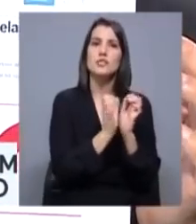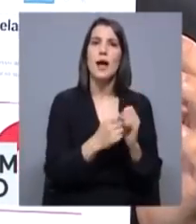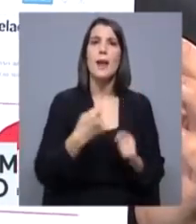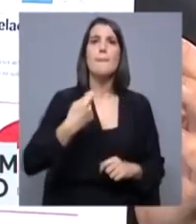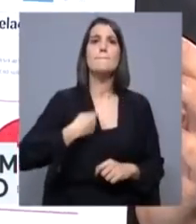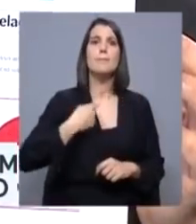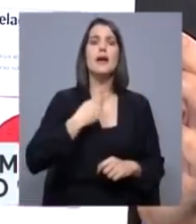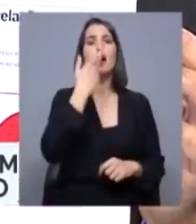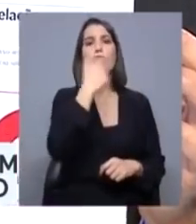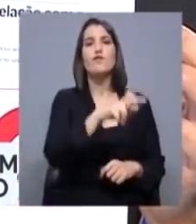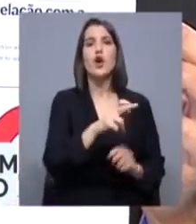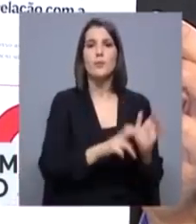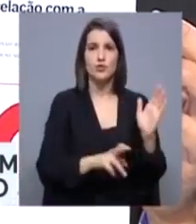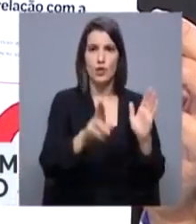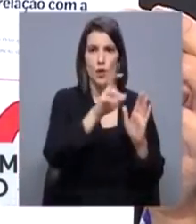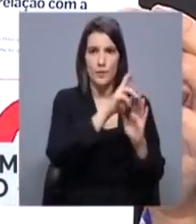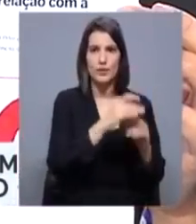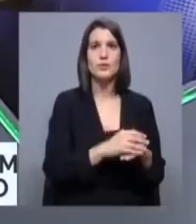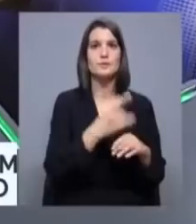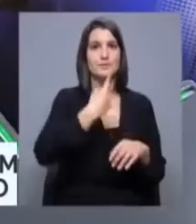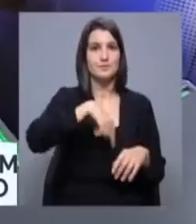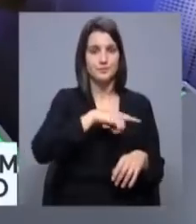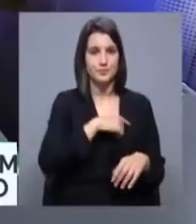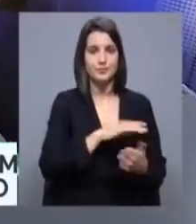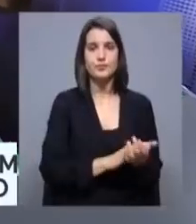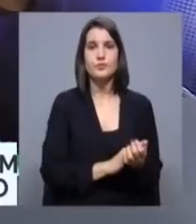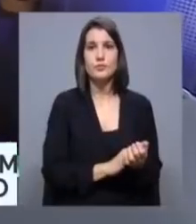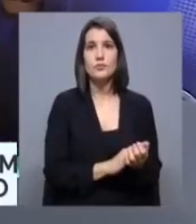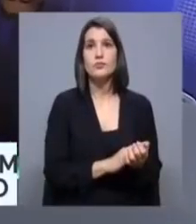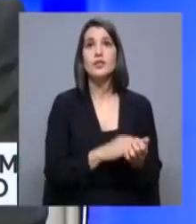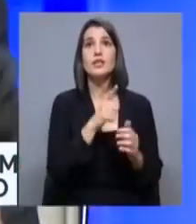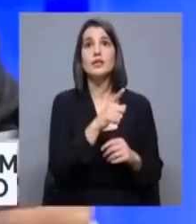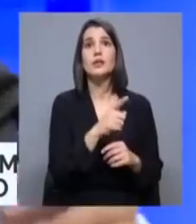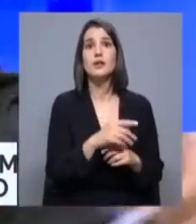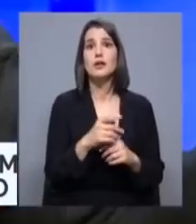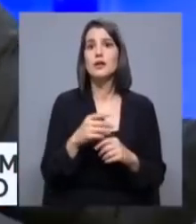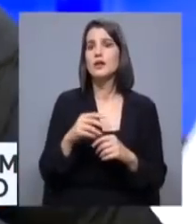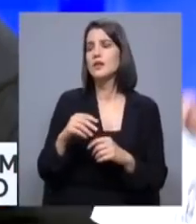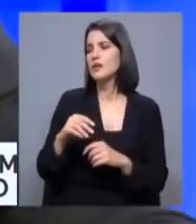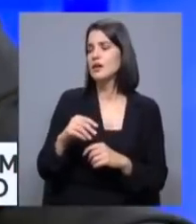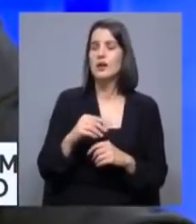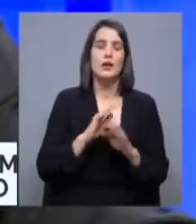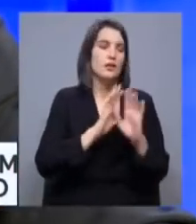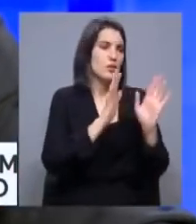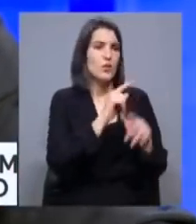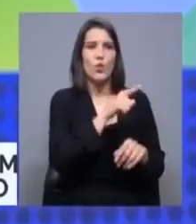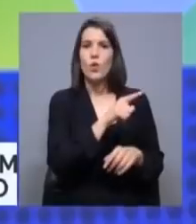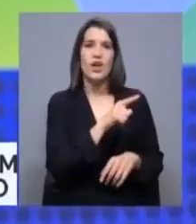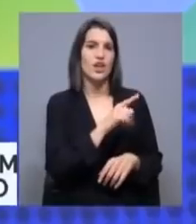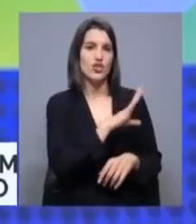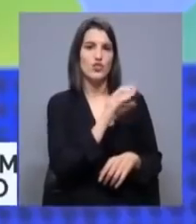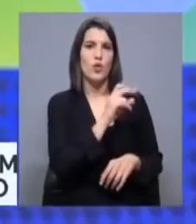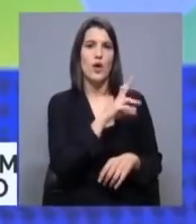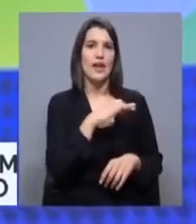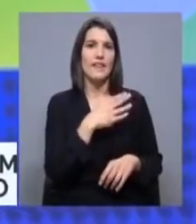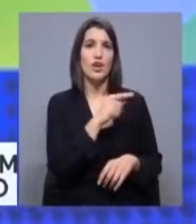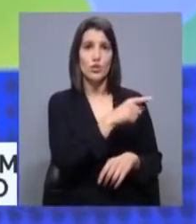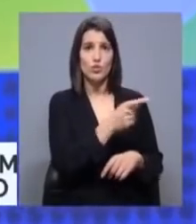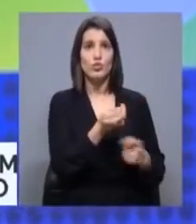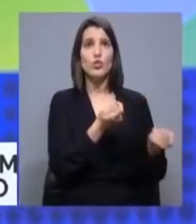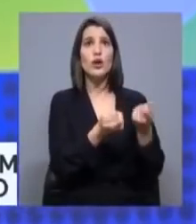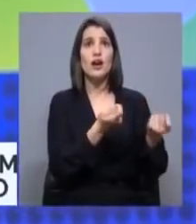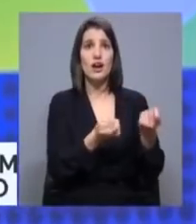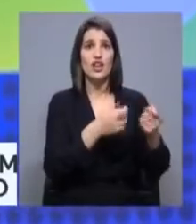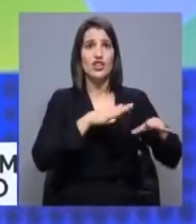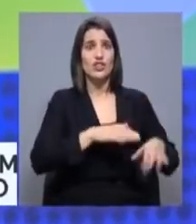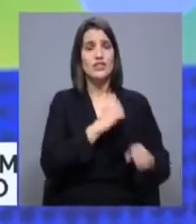as pensões aumentar as criações de produzir para nós para nos subsídios para aumentar as original Hyundai é que fostes tu foste diretor de Mourinho